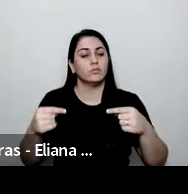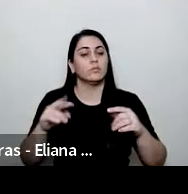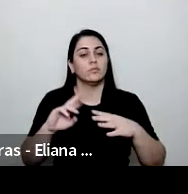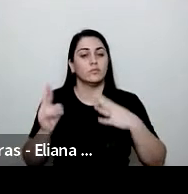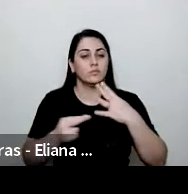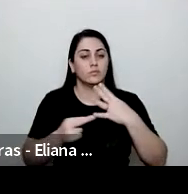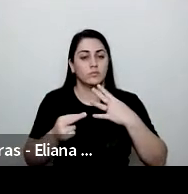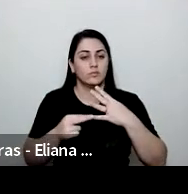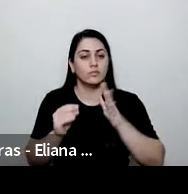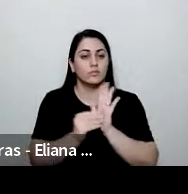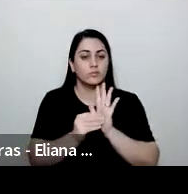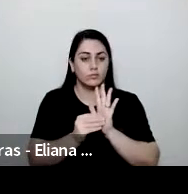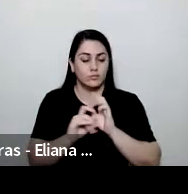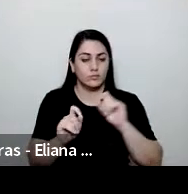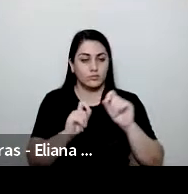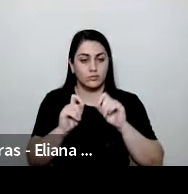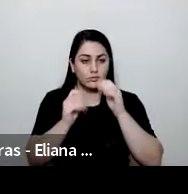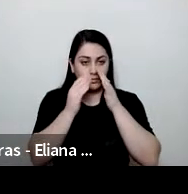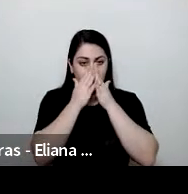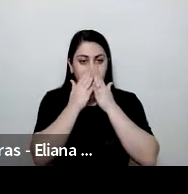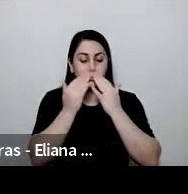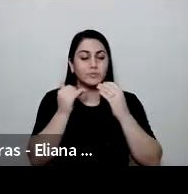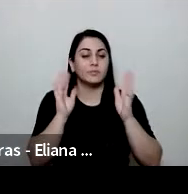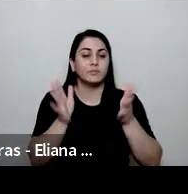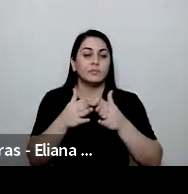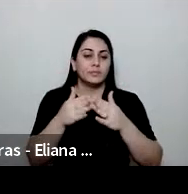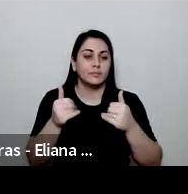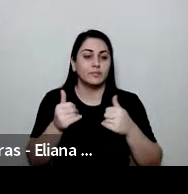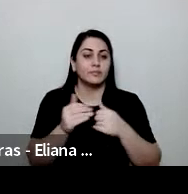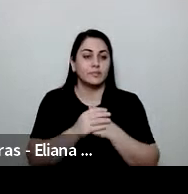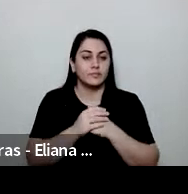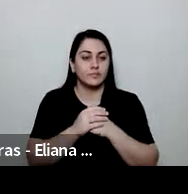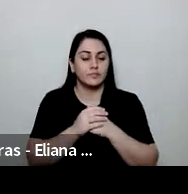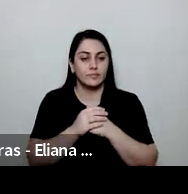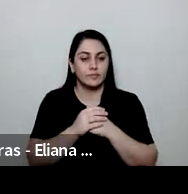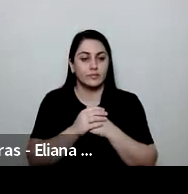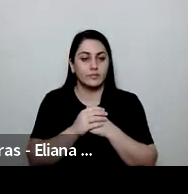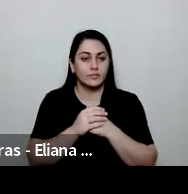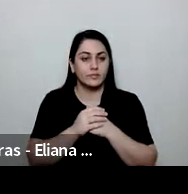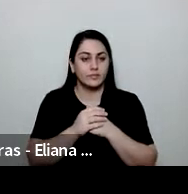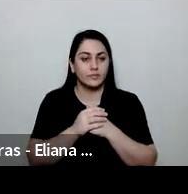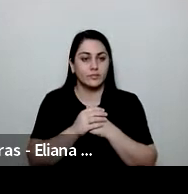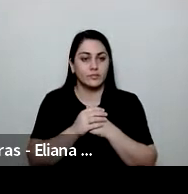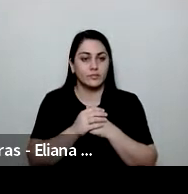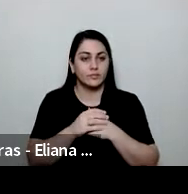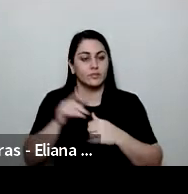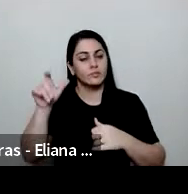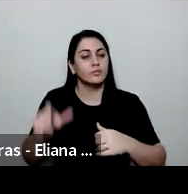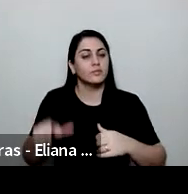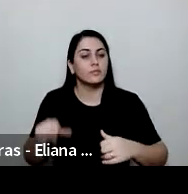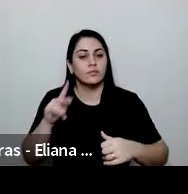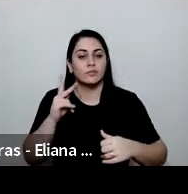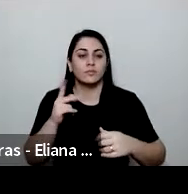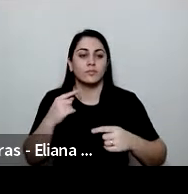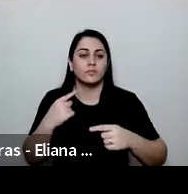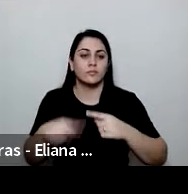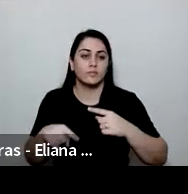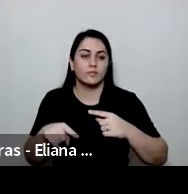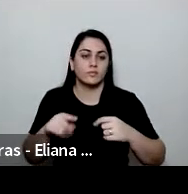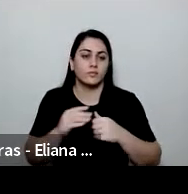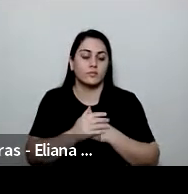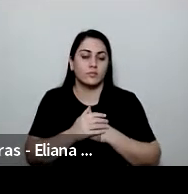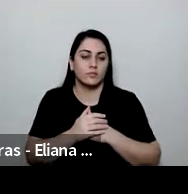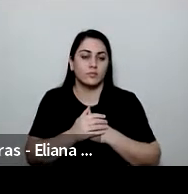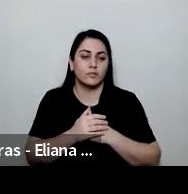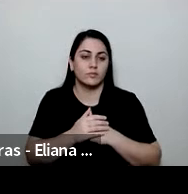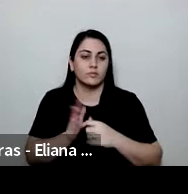mago mesmo e aí trazido desde a contestação o que ela seria parte legítima para compor o polo